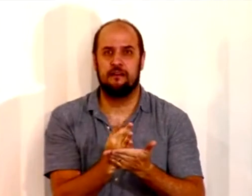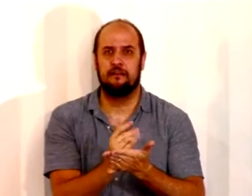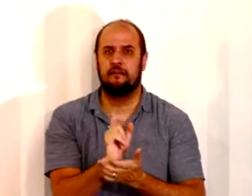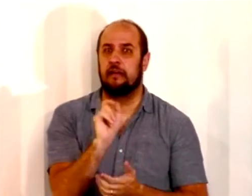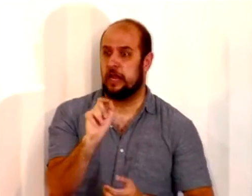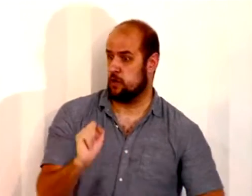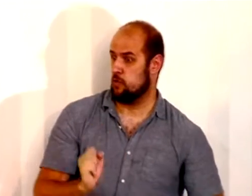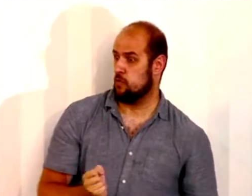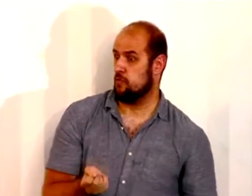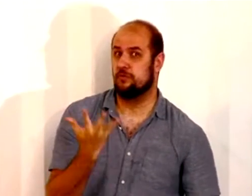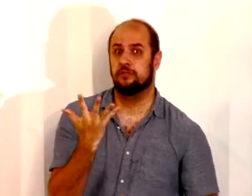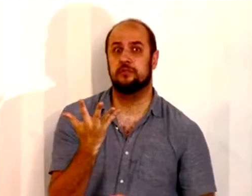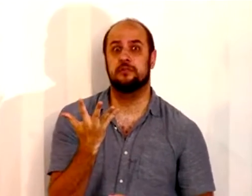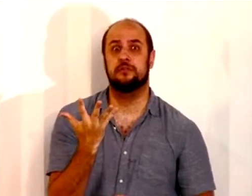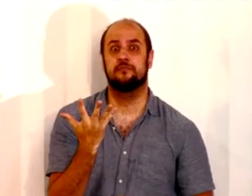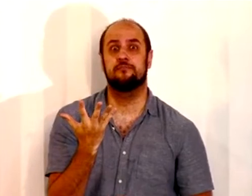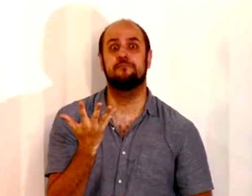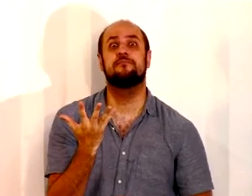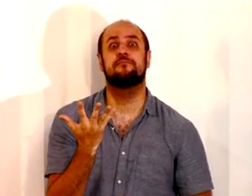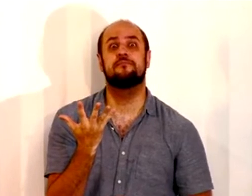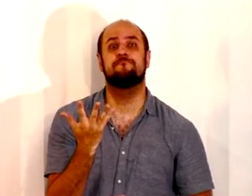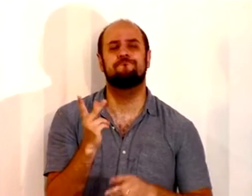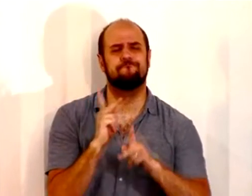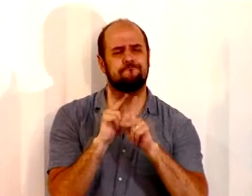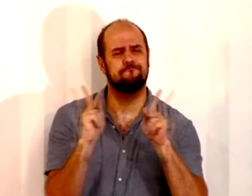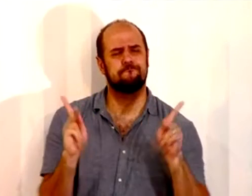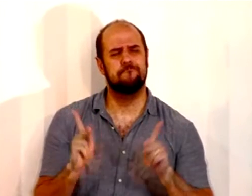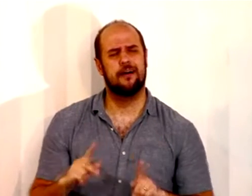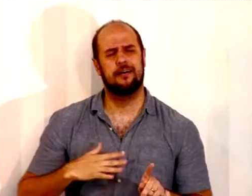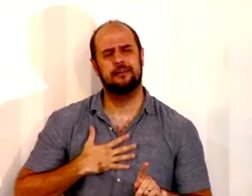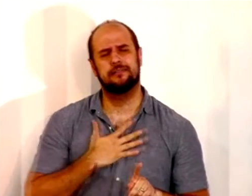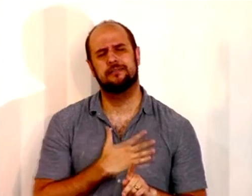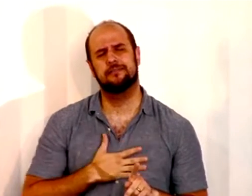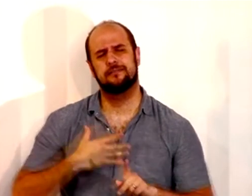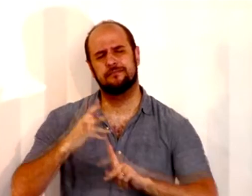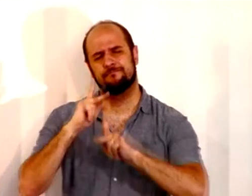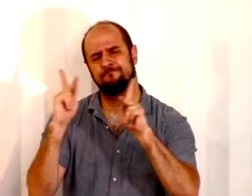conosco? Tenhamos paz com Deus.